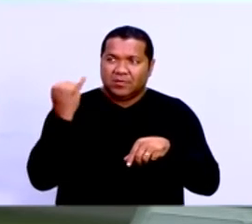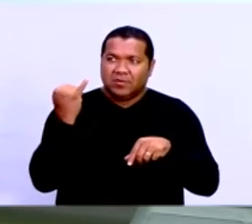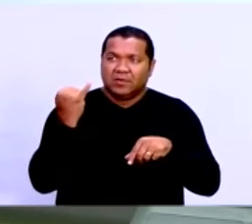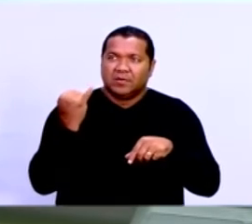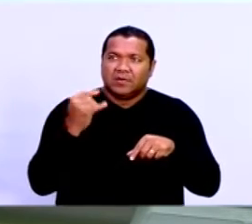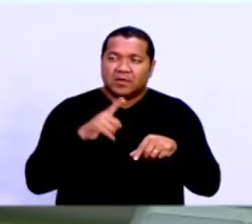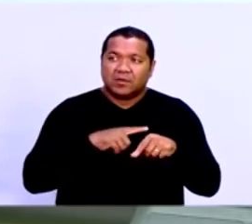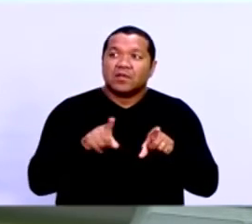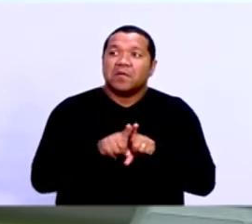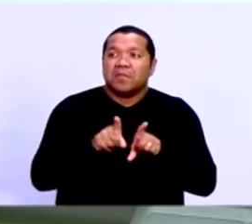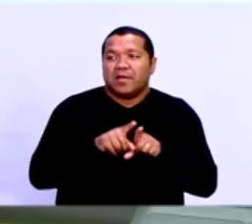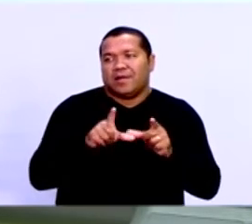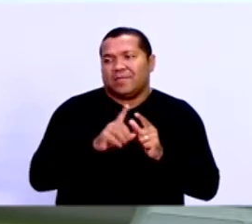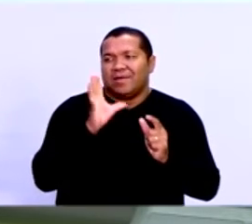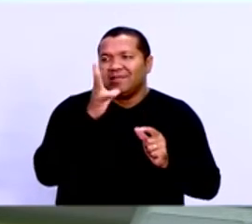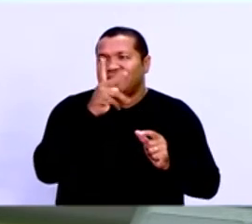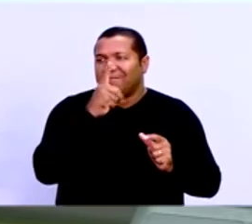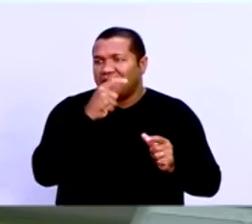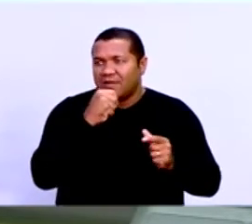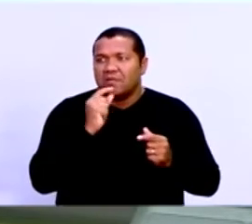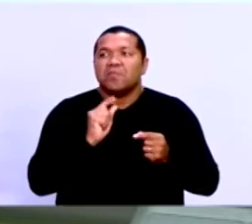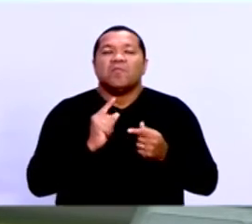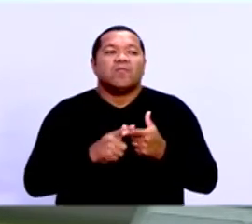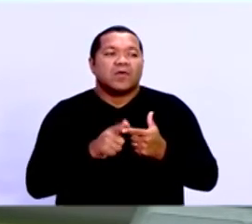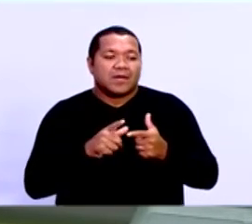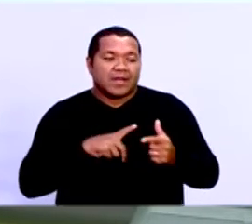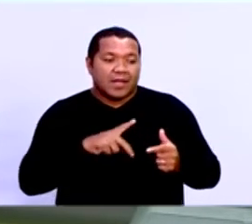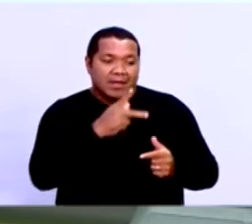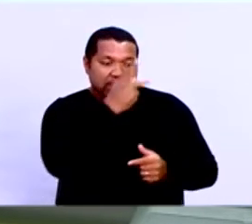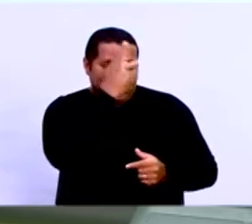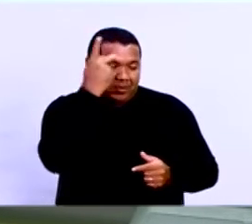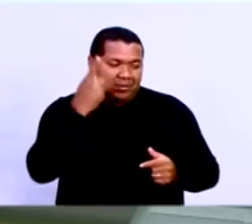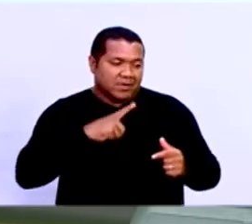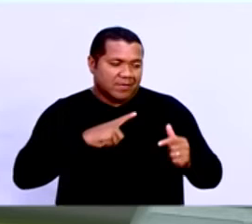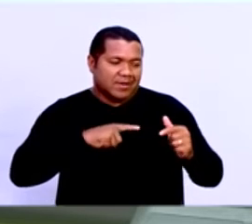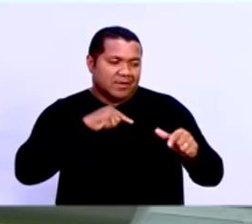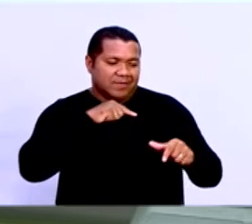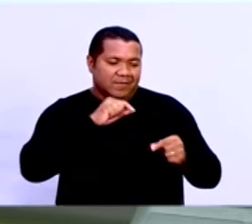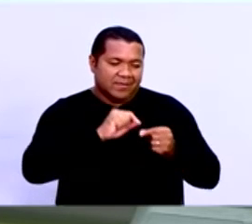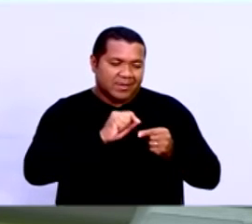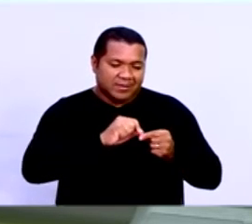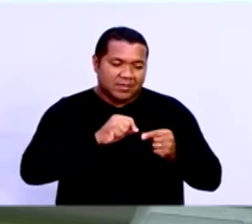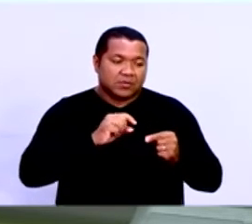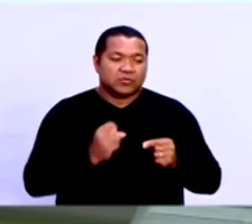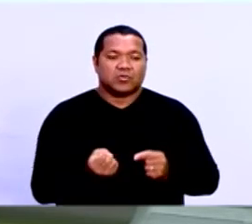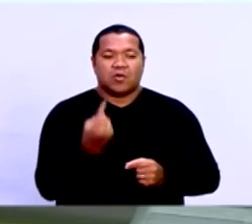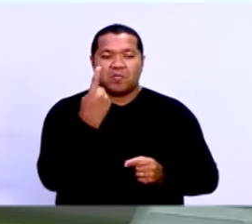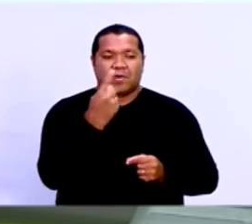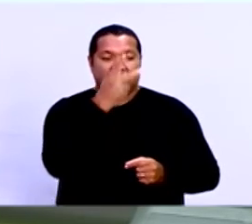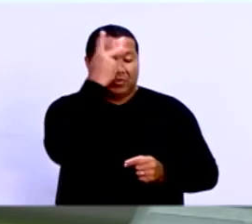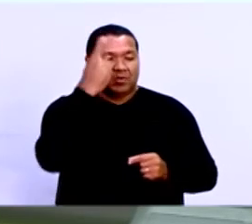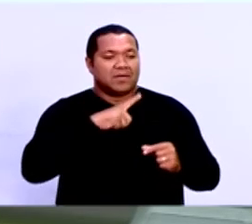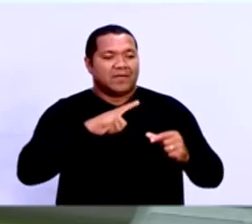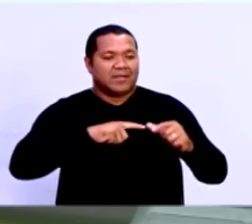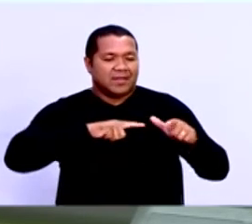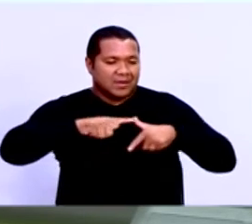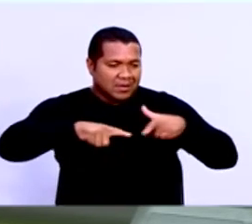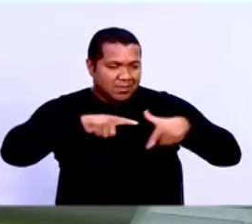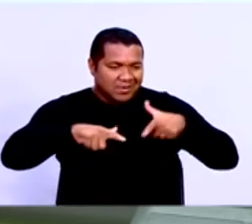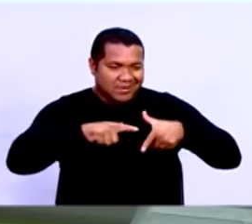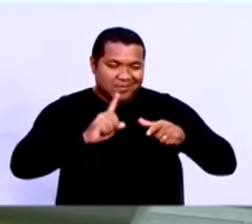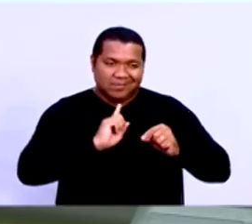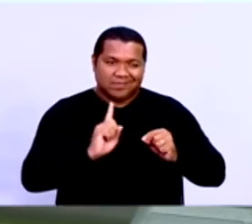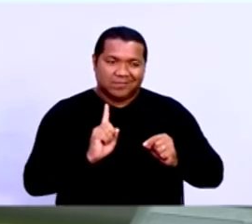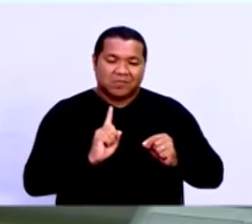a mais demorada porque quem vai desenvolvedores quem vai desenvolver só um só vai ter um programador fazendo